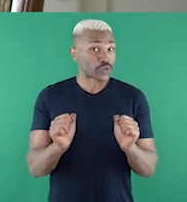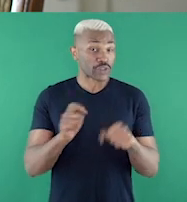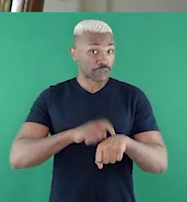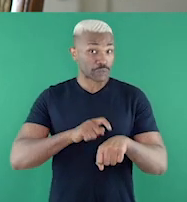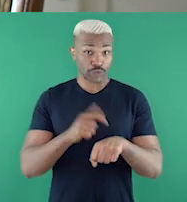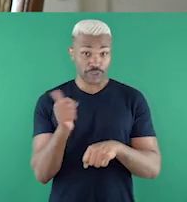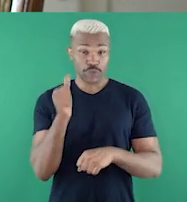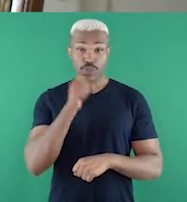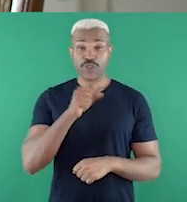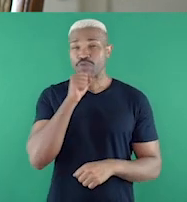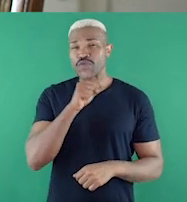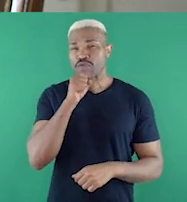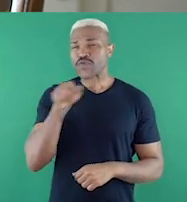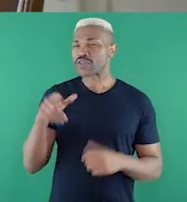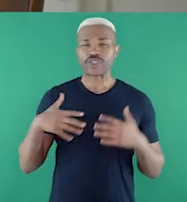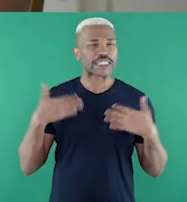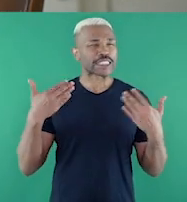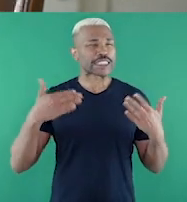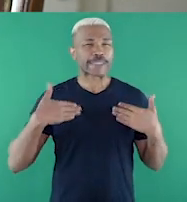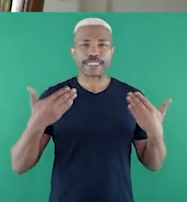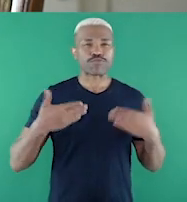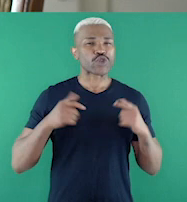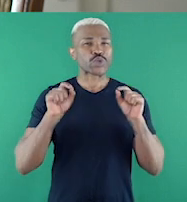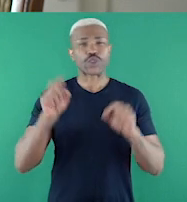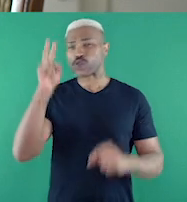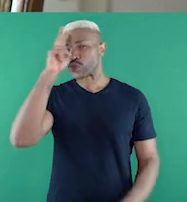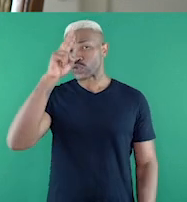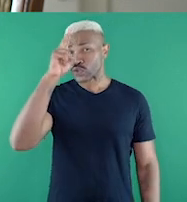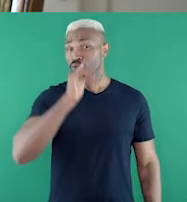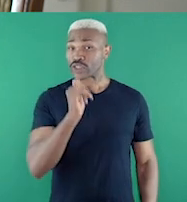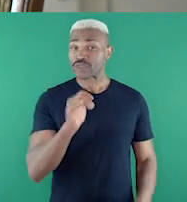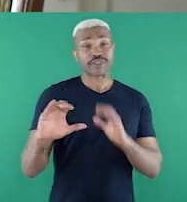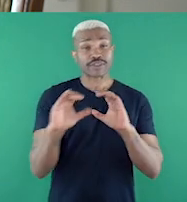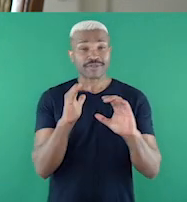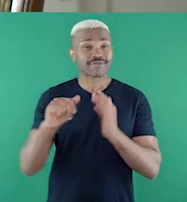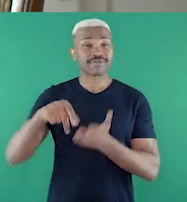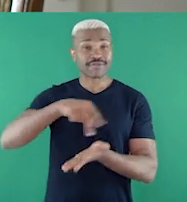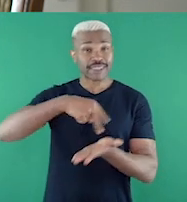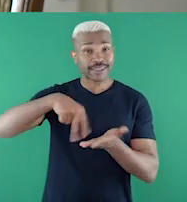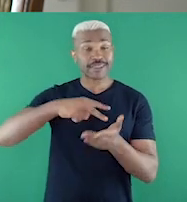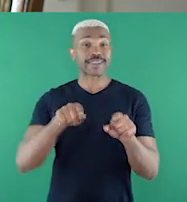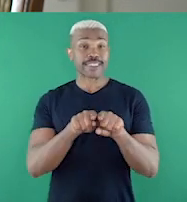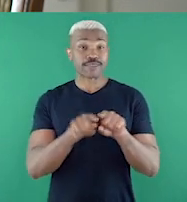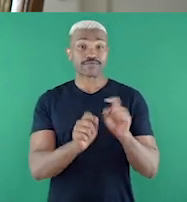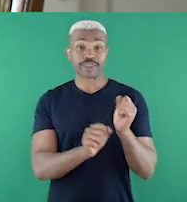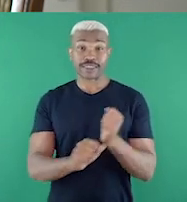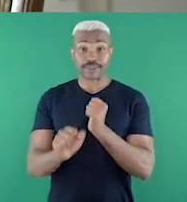uma senhora muito animada, que contava causas, cantava, dançava, pintava